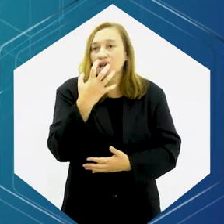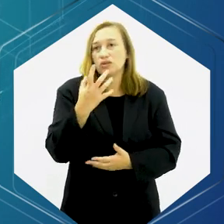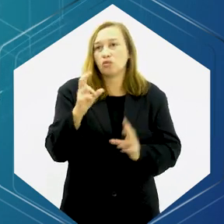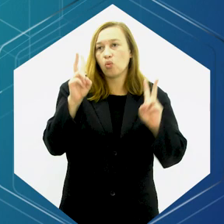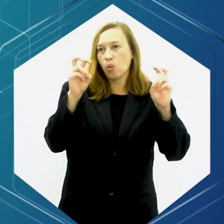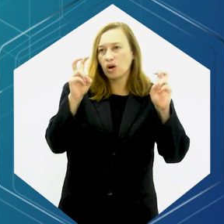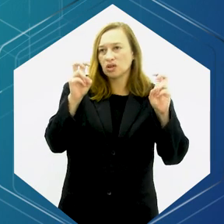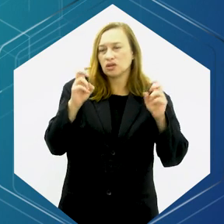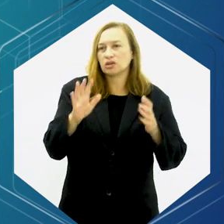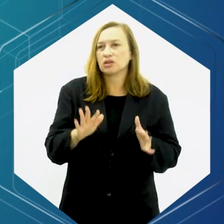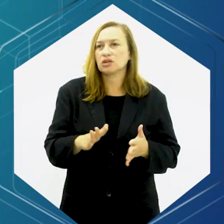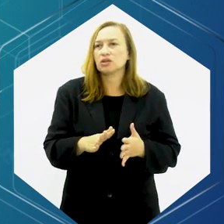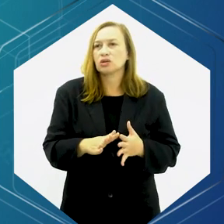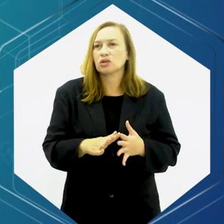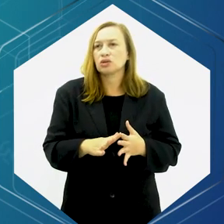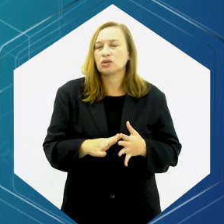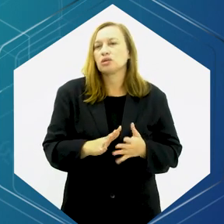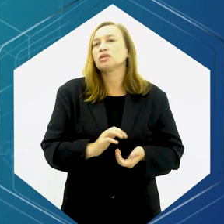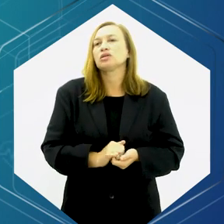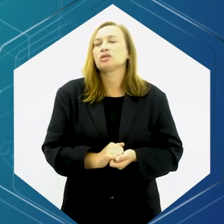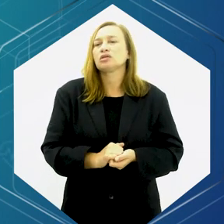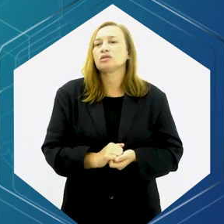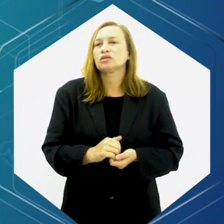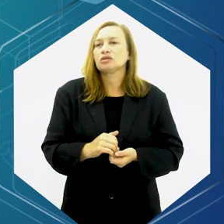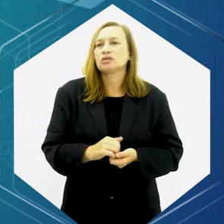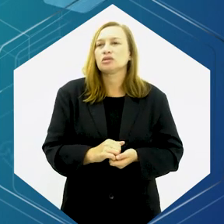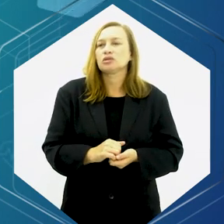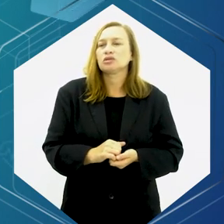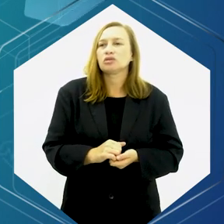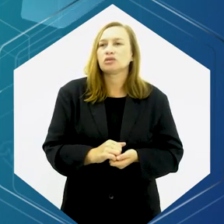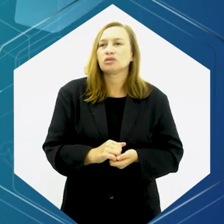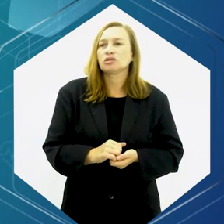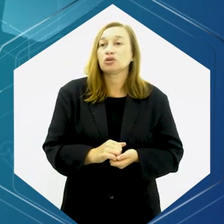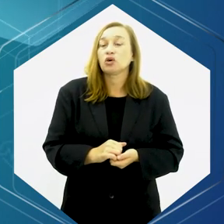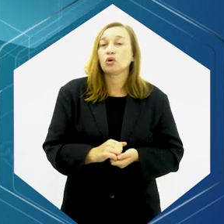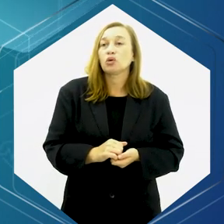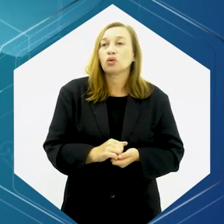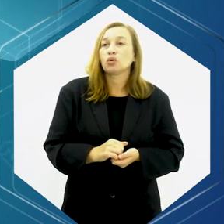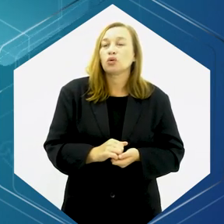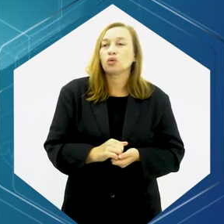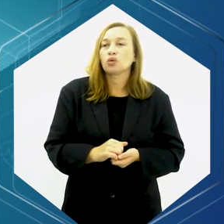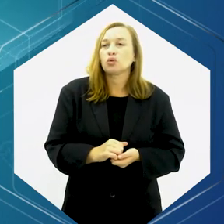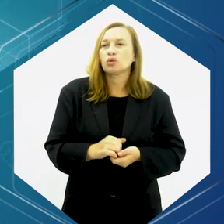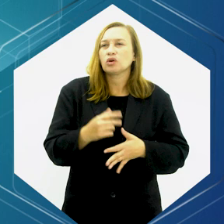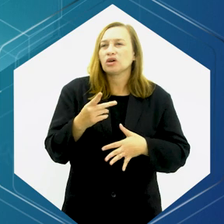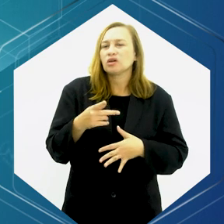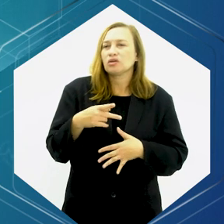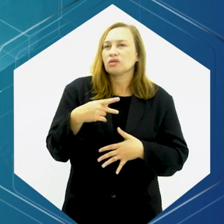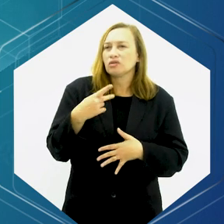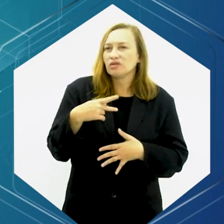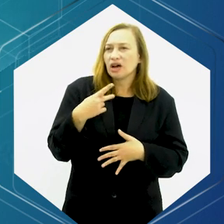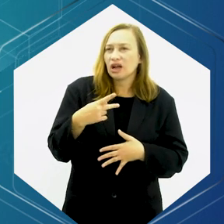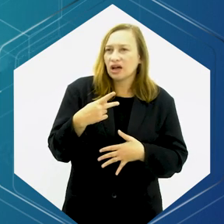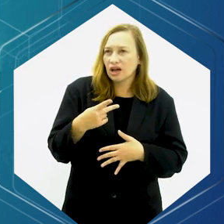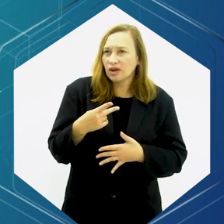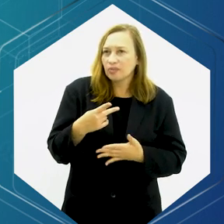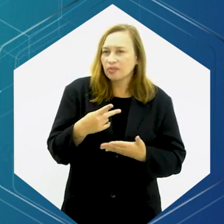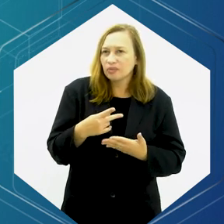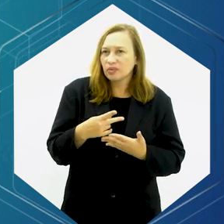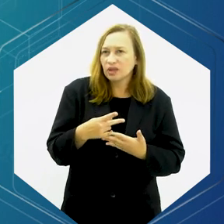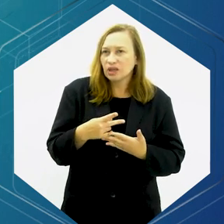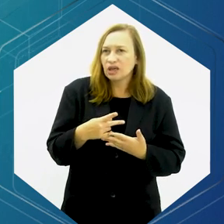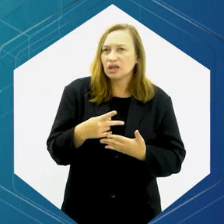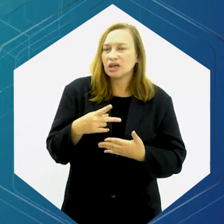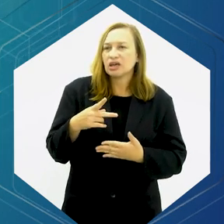séria Quais são esses bolsões bolsões né está na no sudeste nas Islas do Pacífico né que